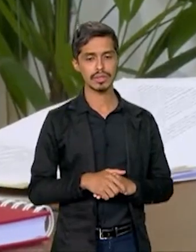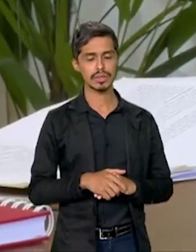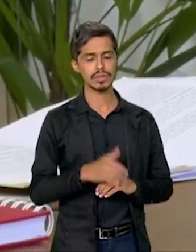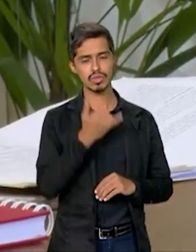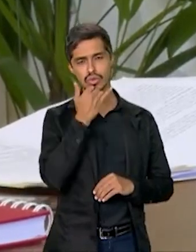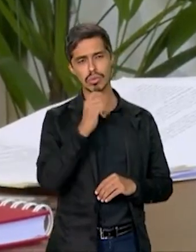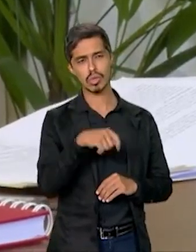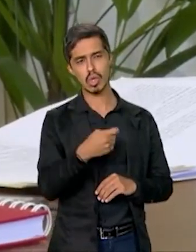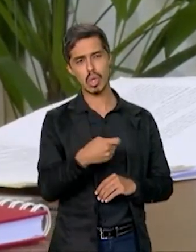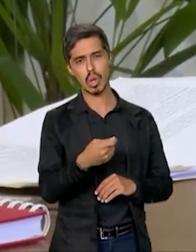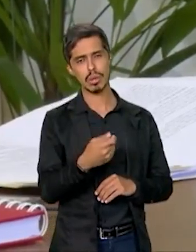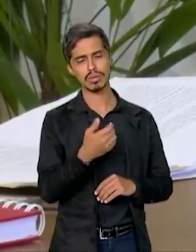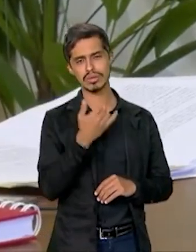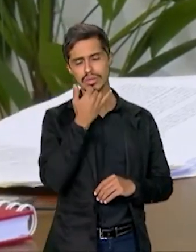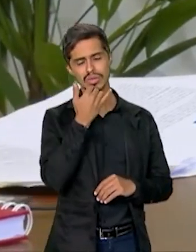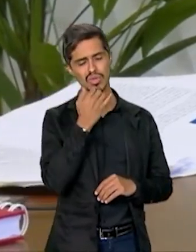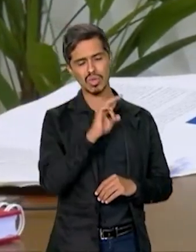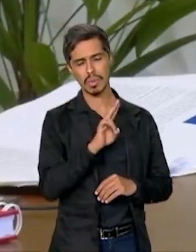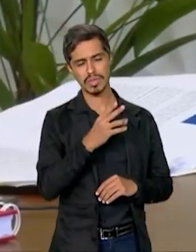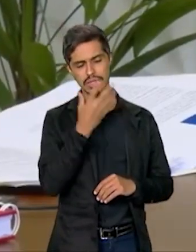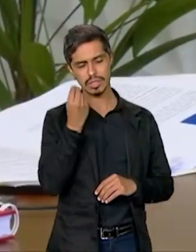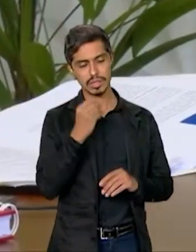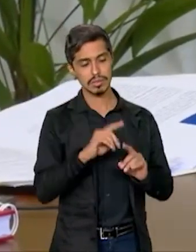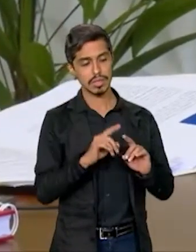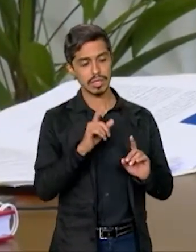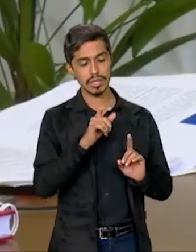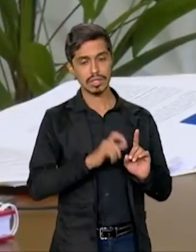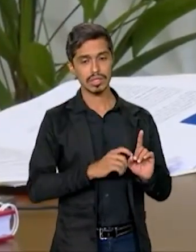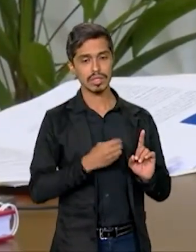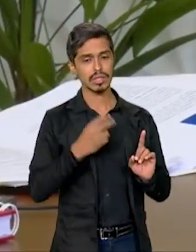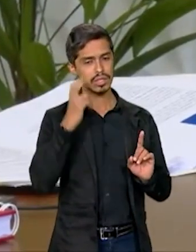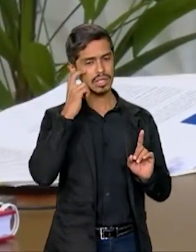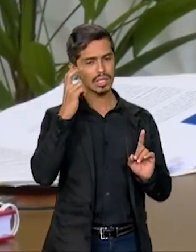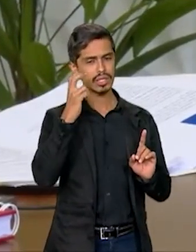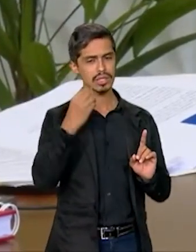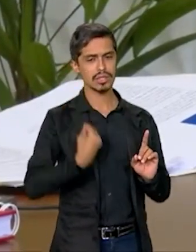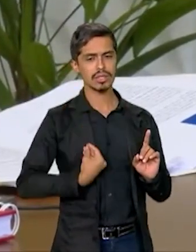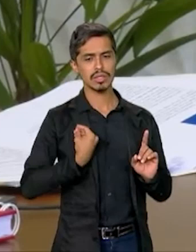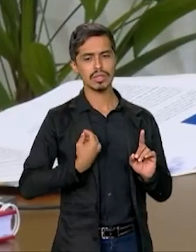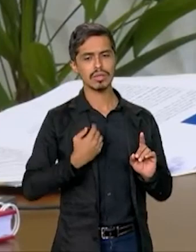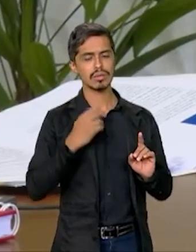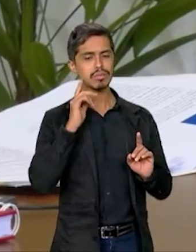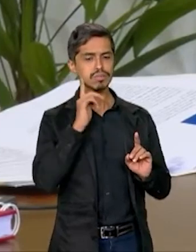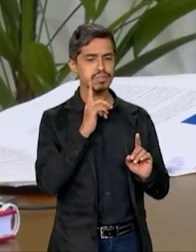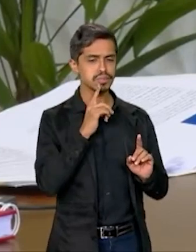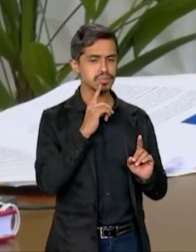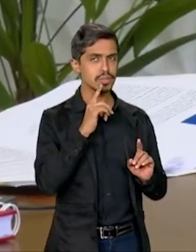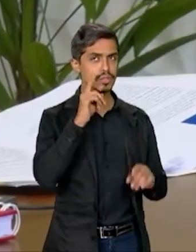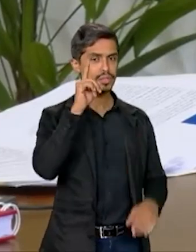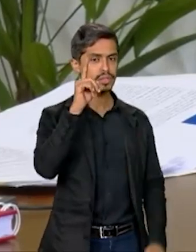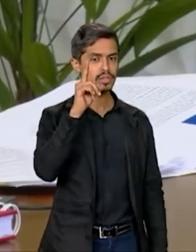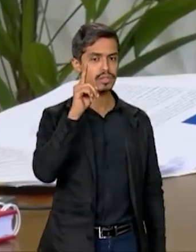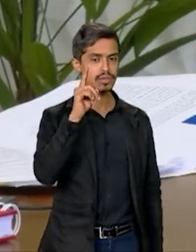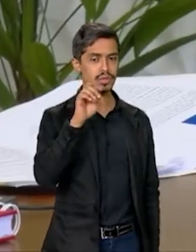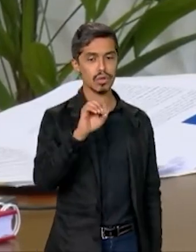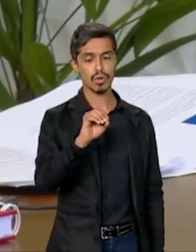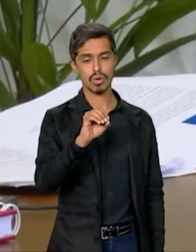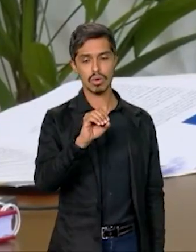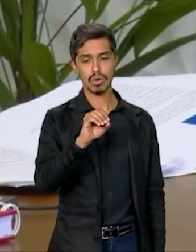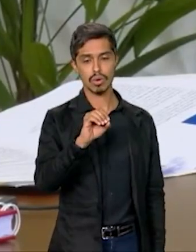Eu não lembro o nome do... O intelectual que morava nos Estados Unidos.